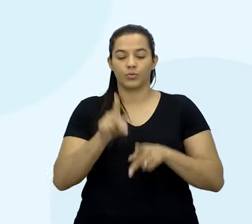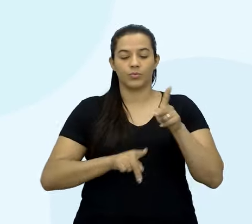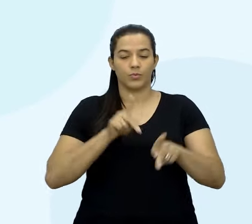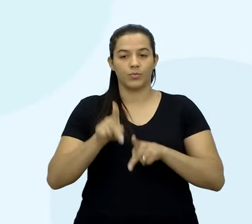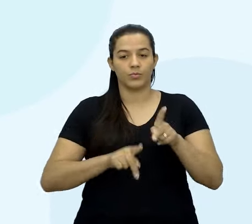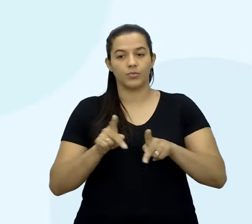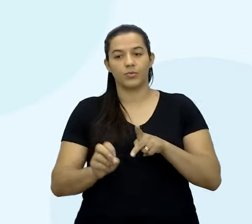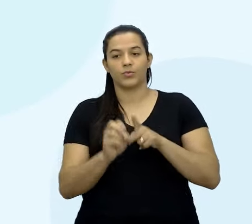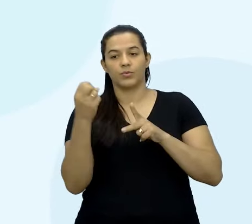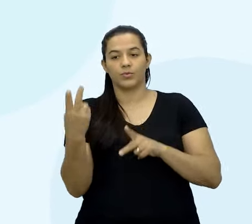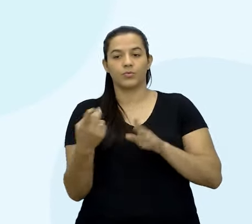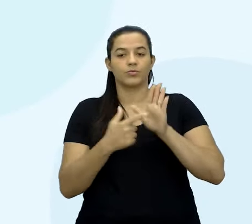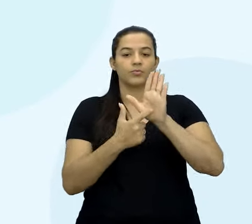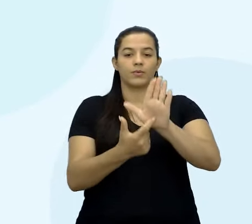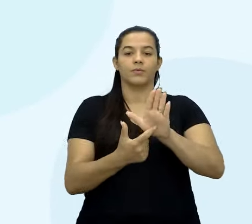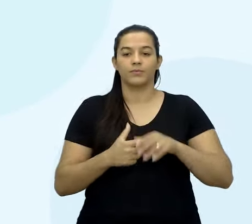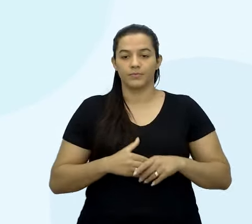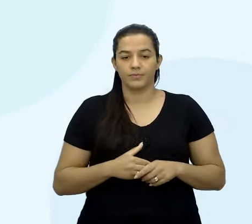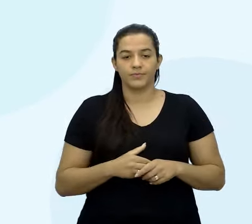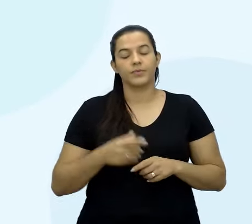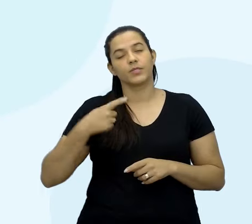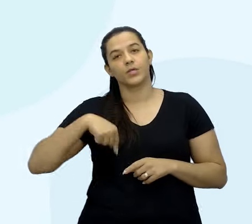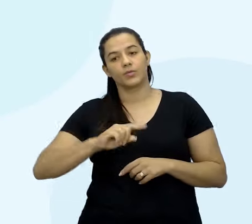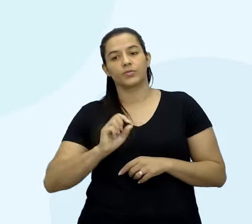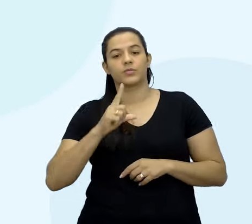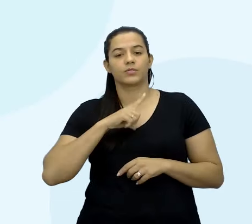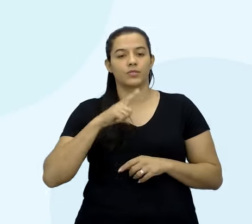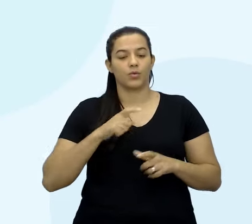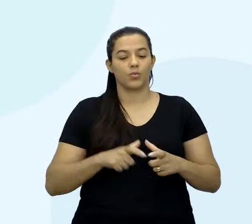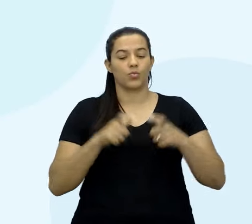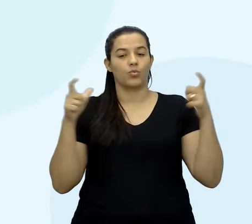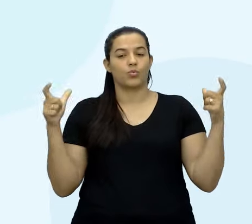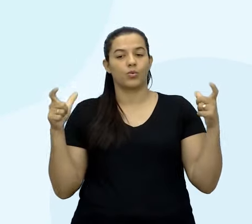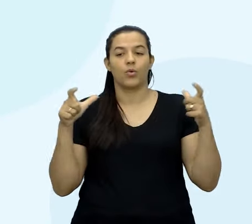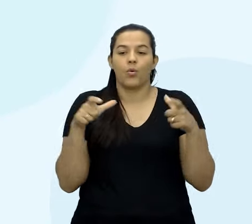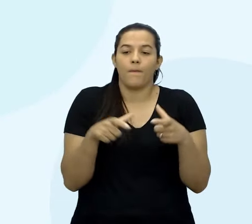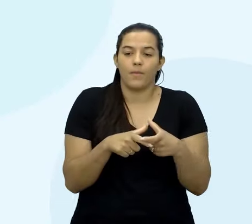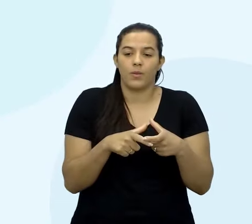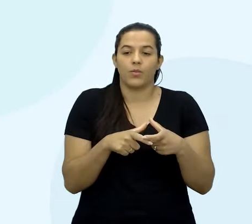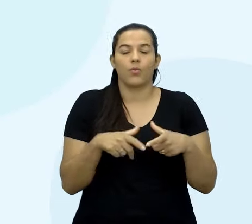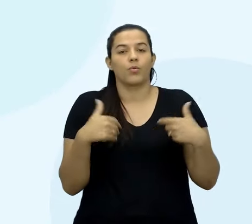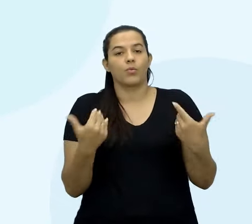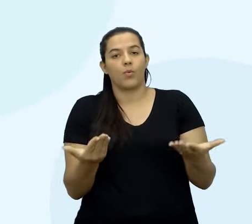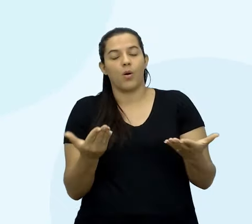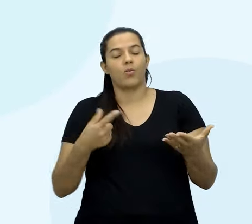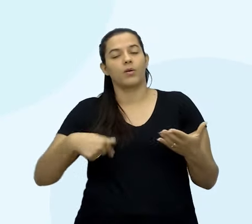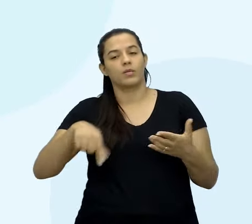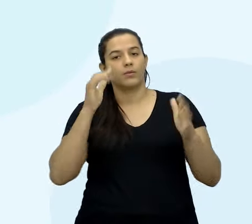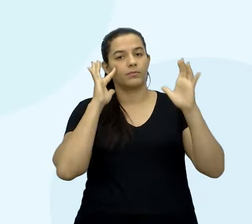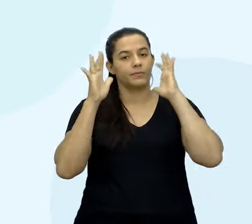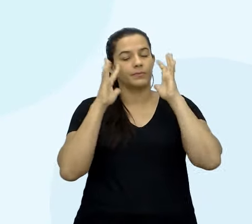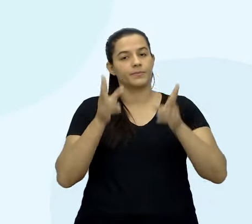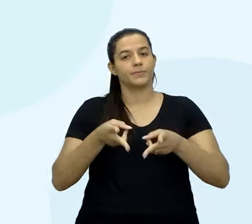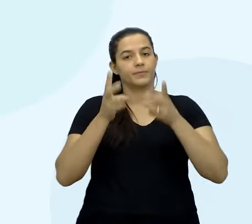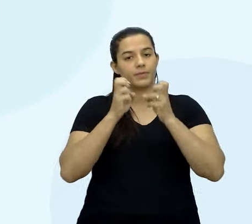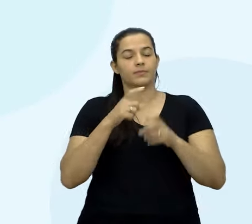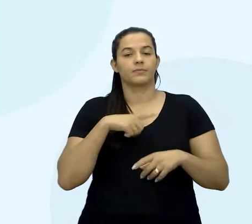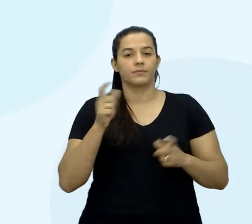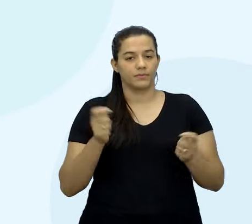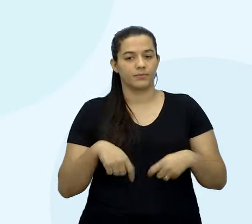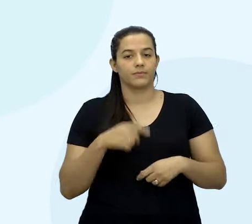ou de uma amostra. Ah, eu escolhi um grupo muito grande ou eu já escolhi um grupo um pouco menor? É isso que eu tenho que parar para perceber. Tá bom?